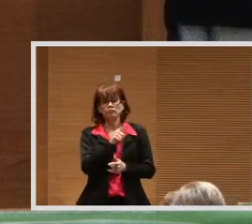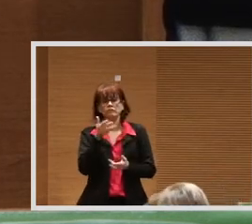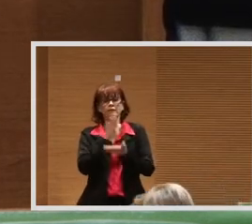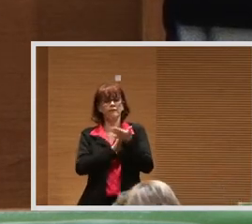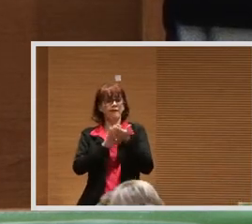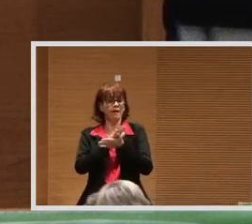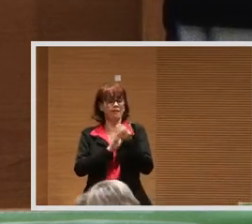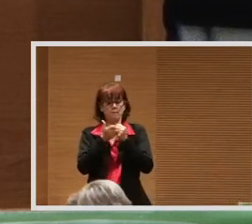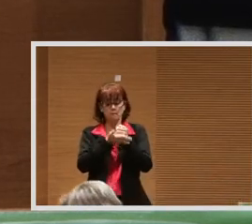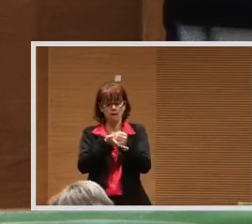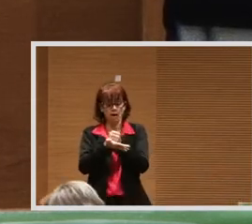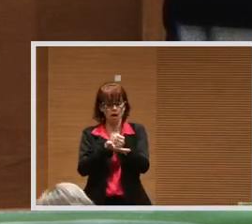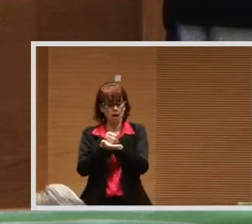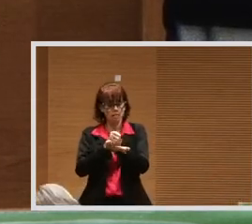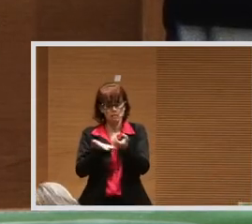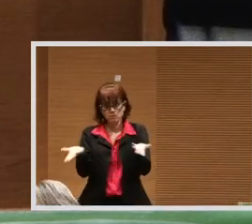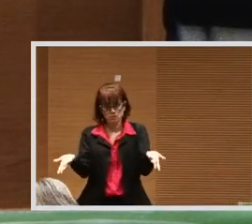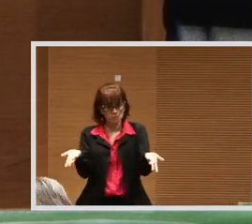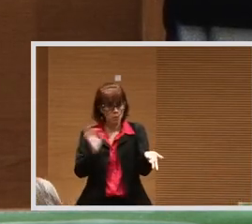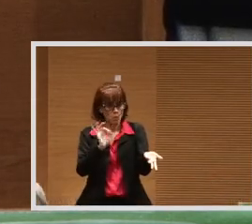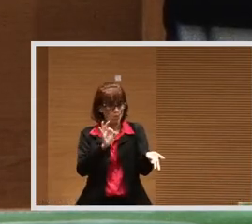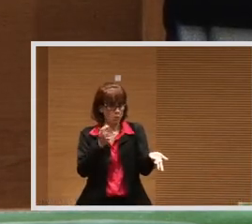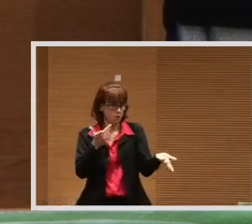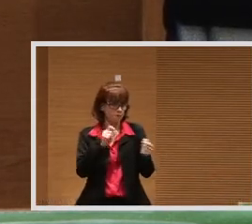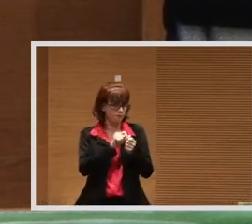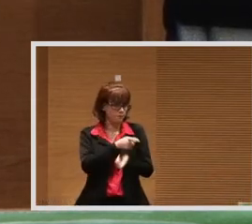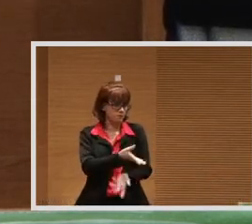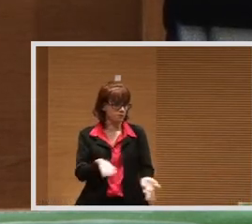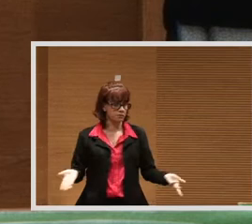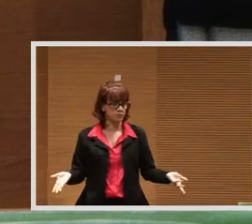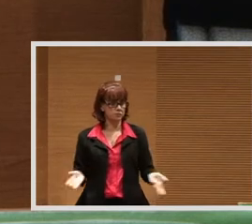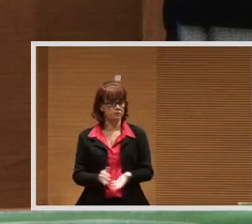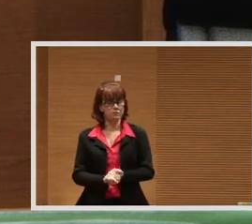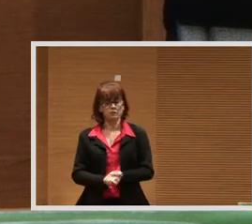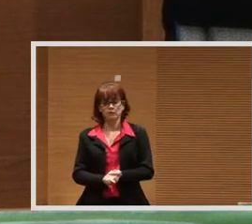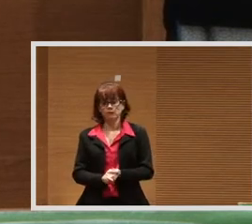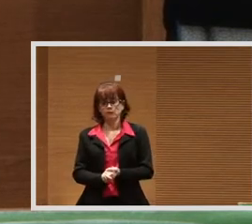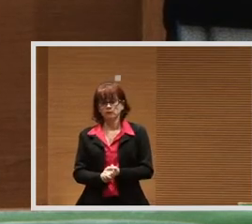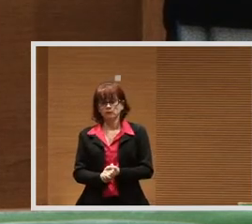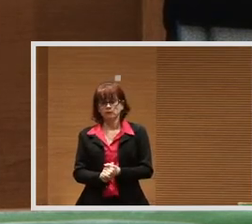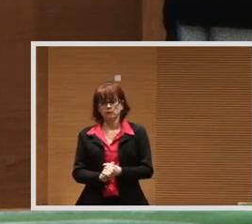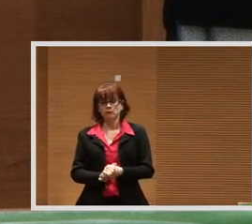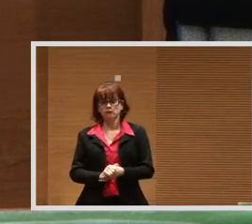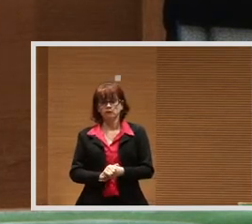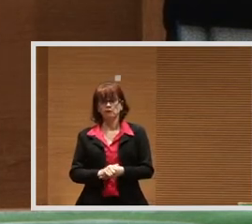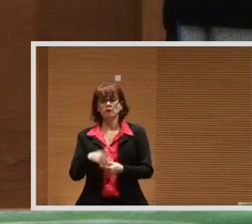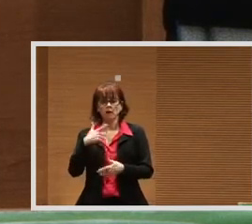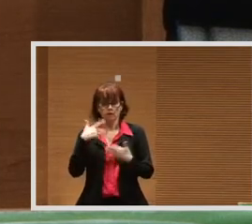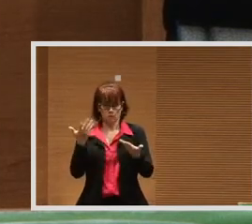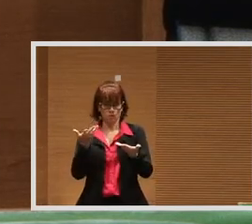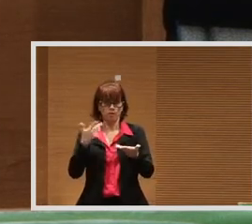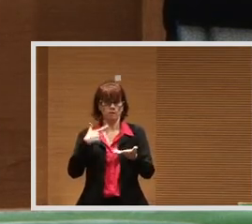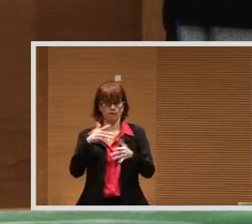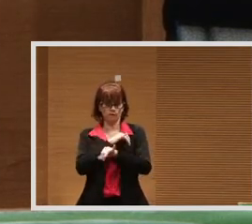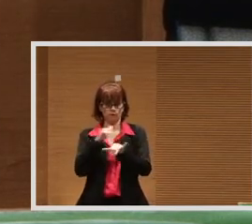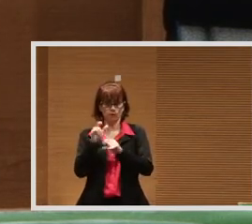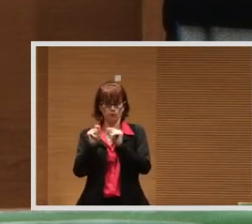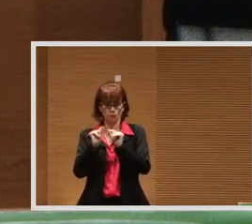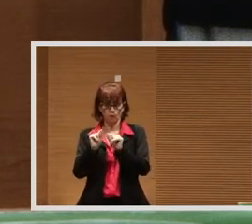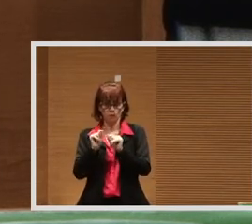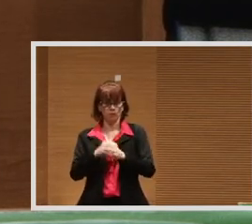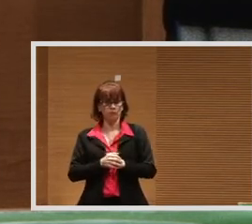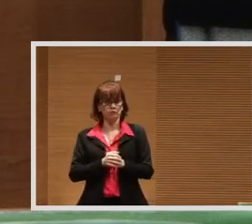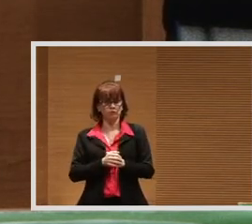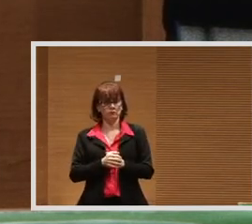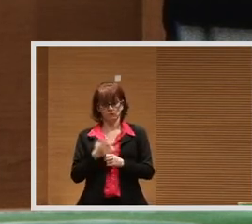nenhum embasamento para fazer isso. E eu vou fazer um pouquinho de comercial aqui. Eu e Cida